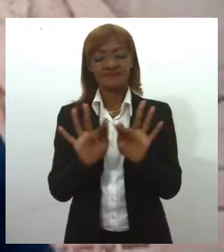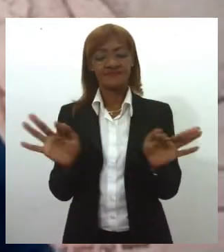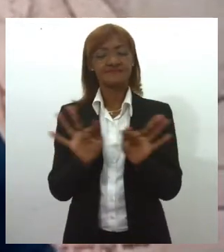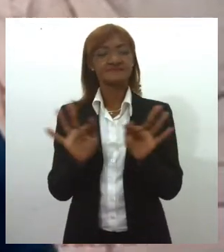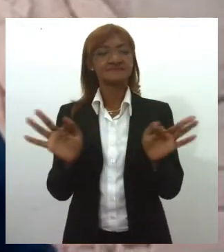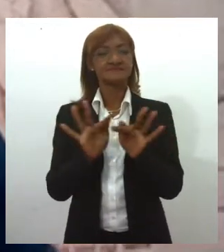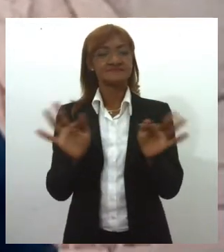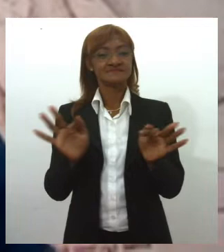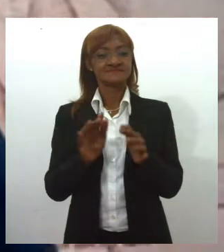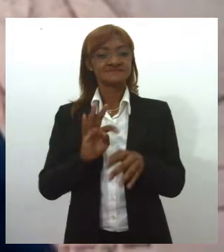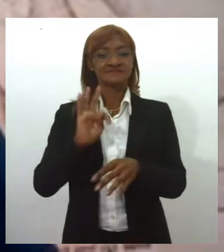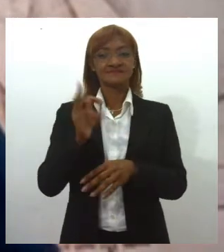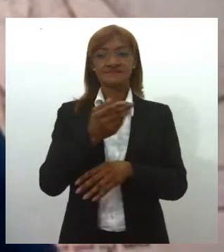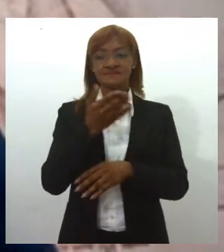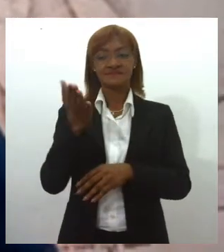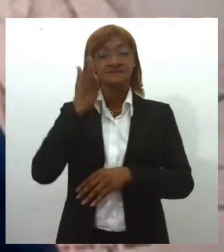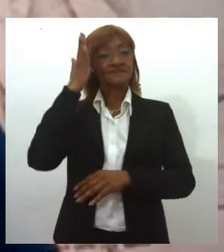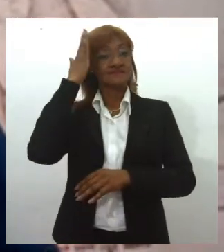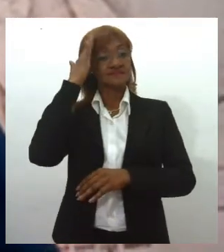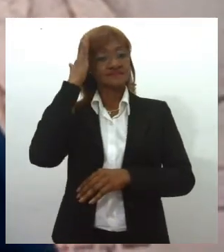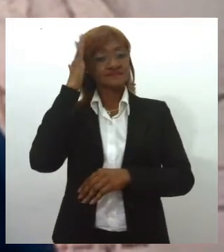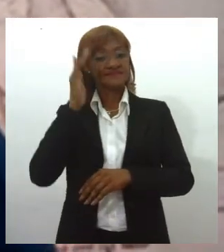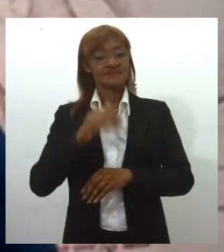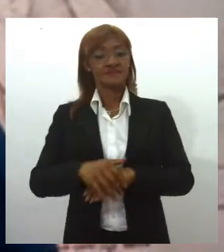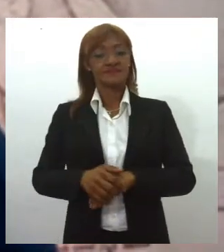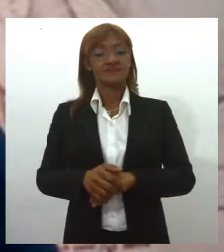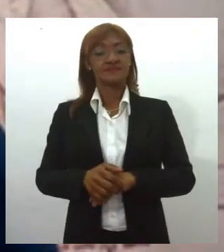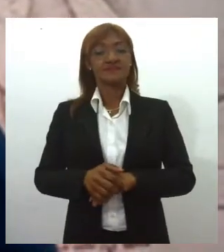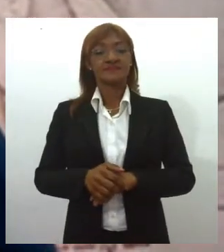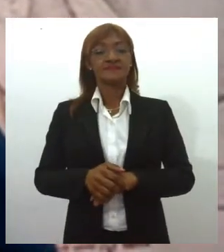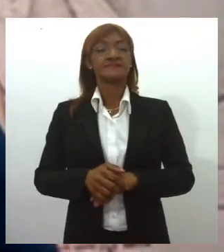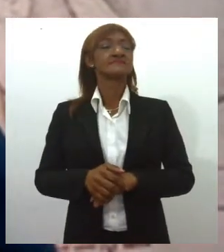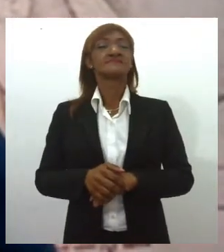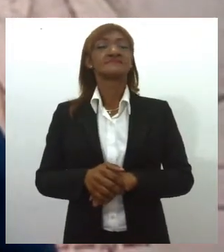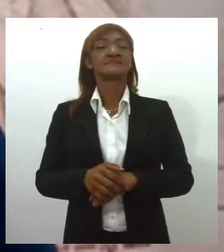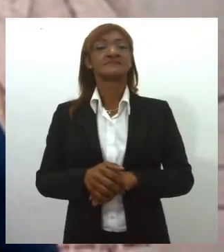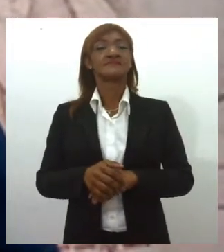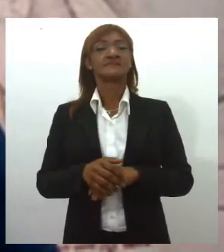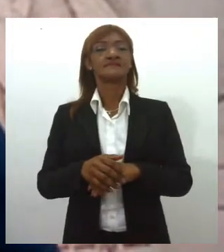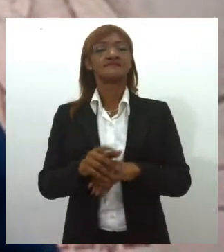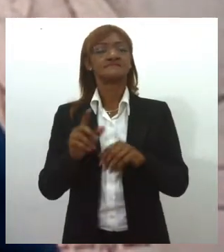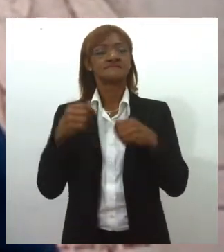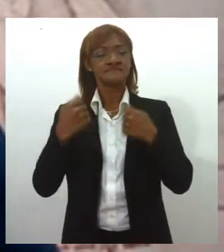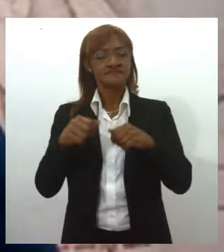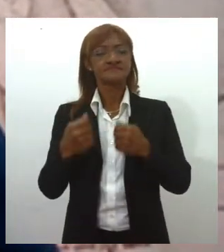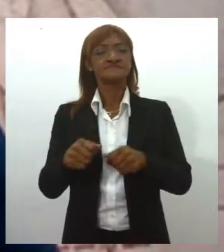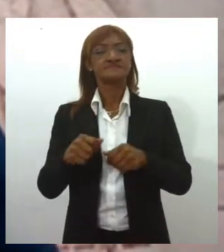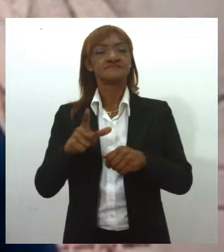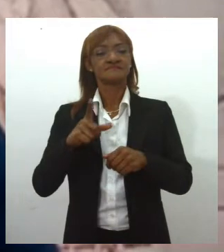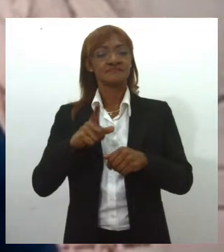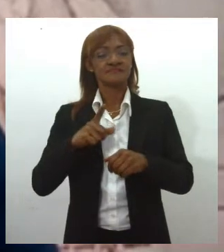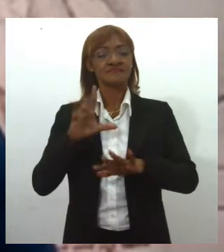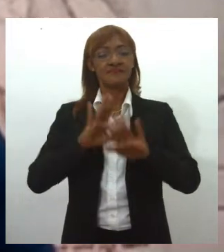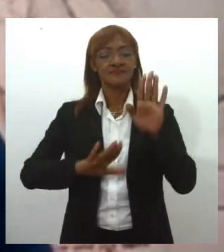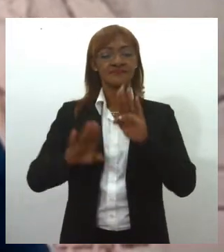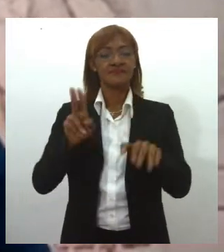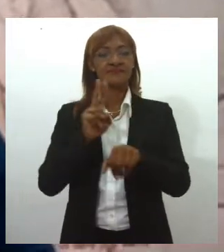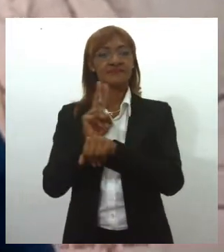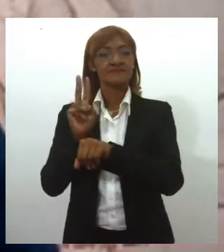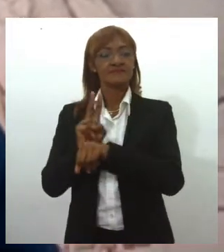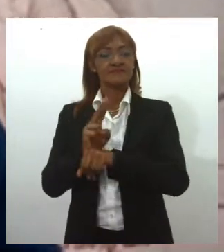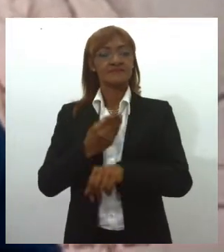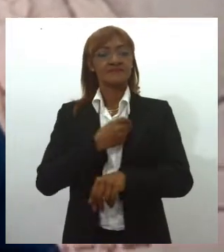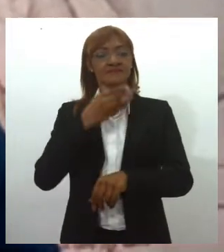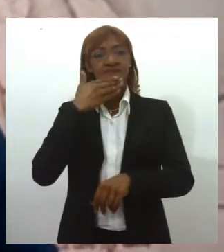linguagem acessível para todos. Como se cuidar da melhor forma e como viver mais e viver